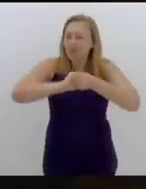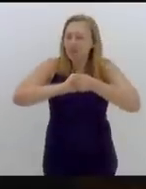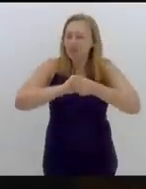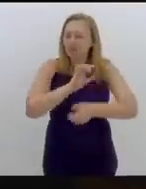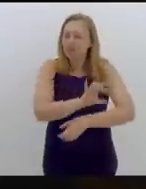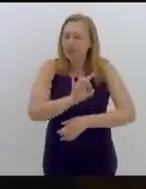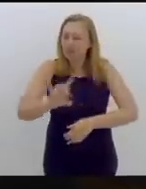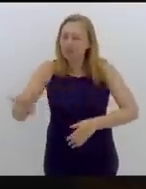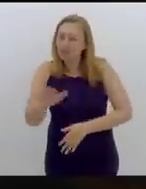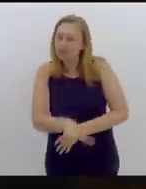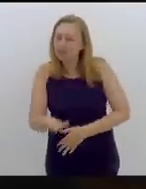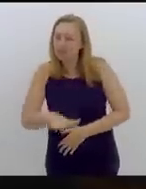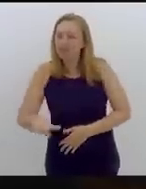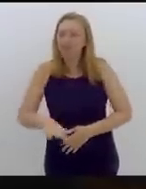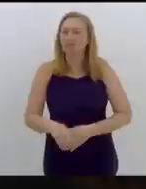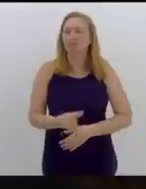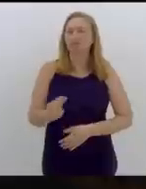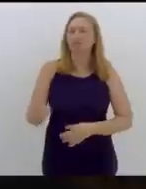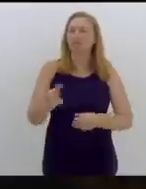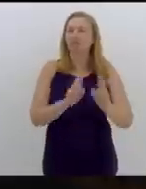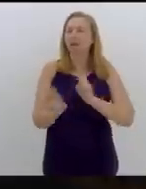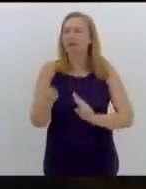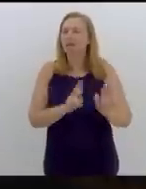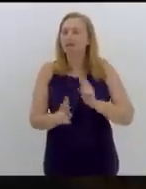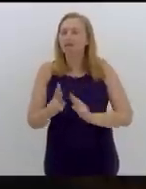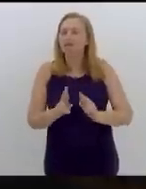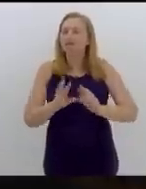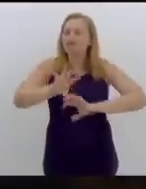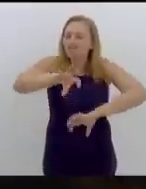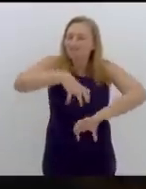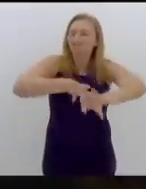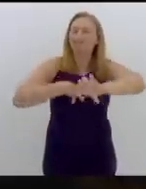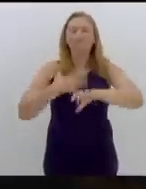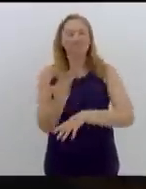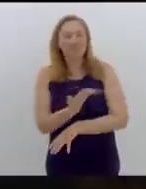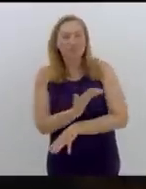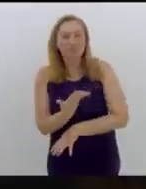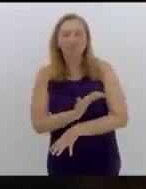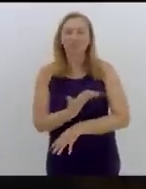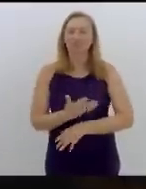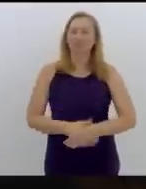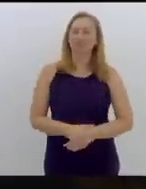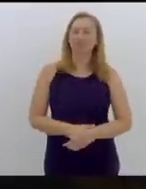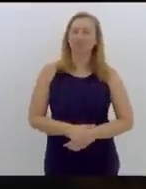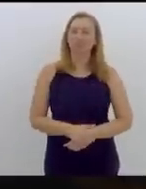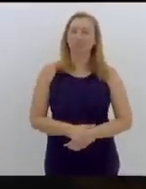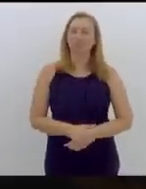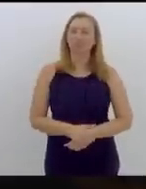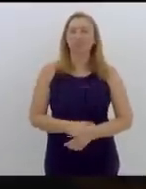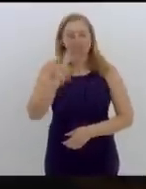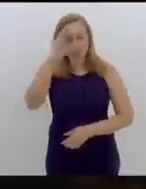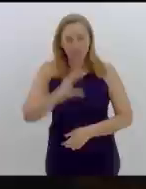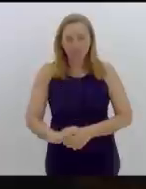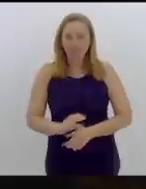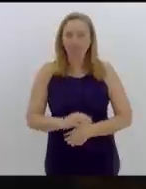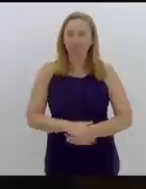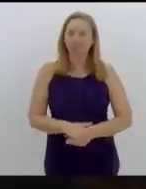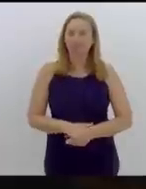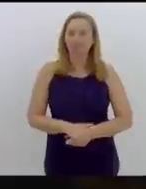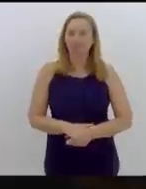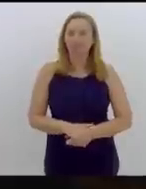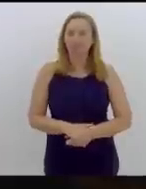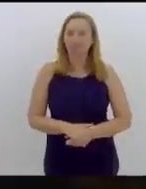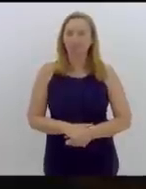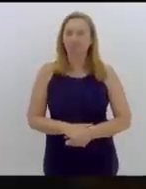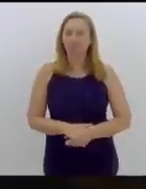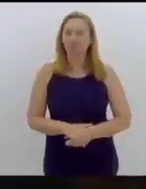cada um das crianças que saía da escola e tinha uma relação de empatia de amizade de afeto com o cidadão na